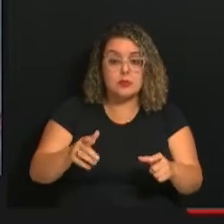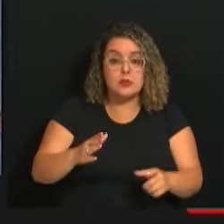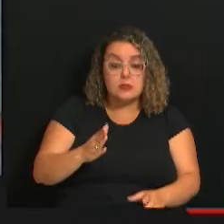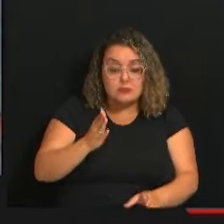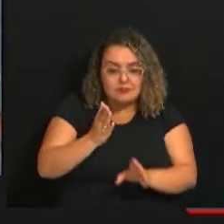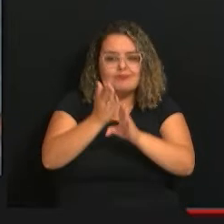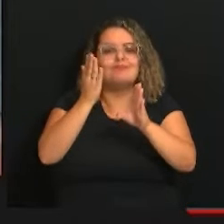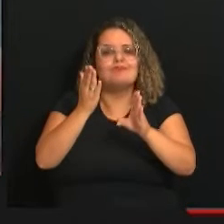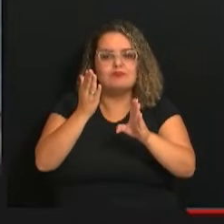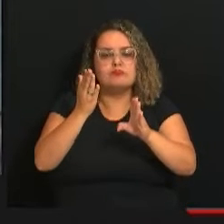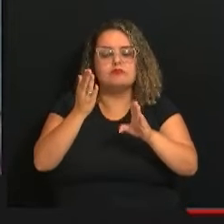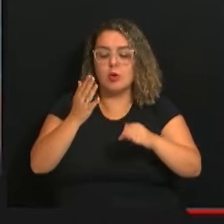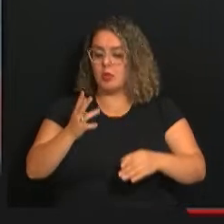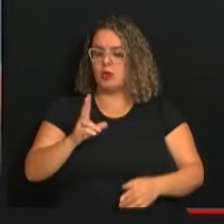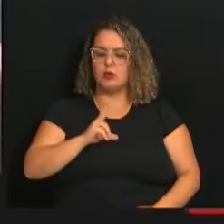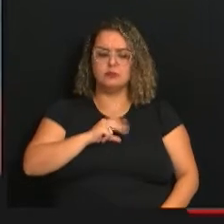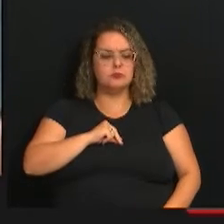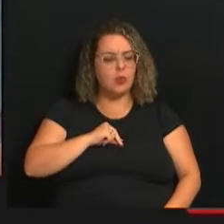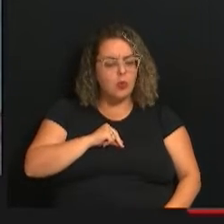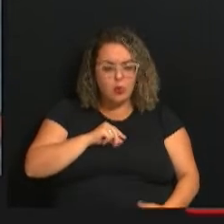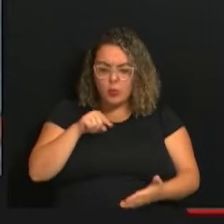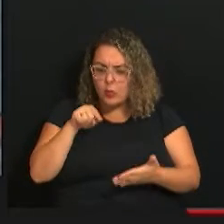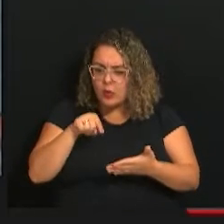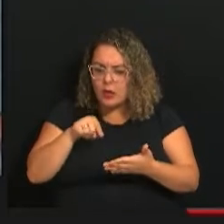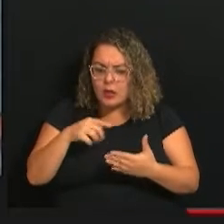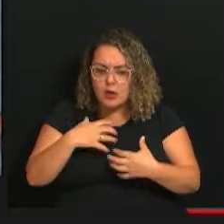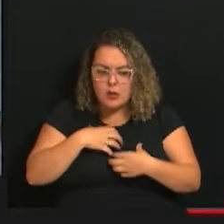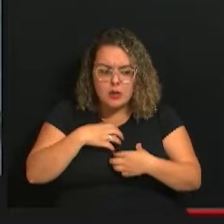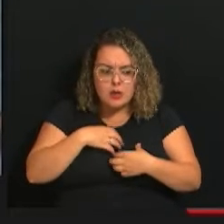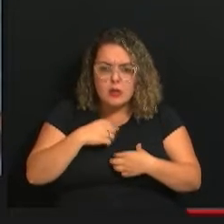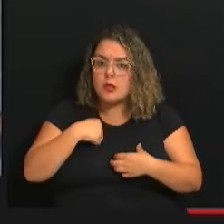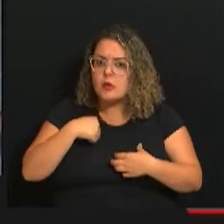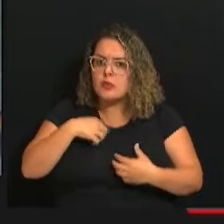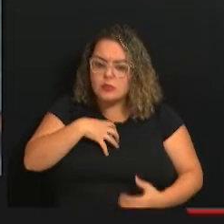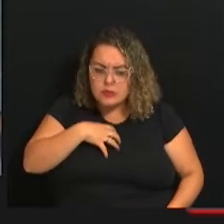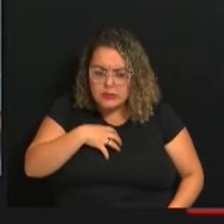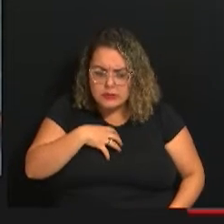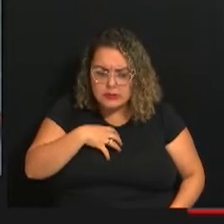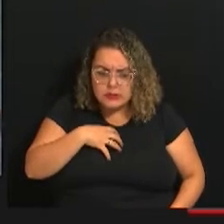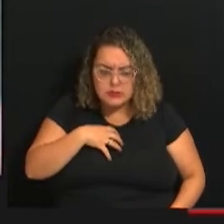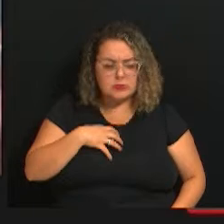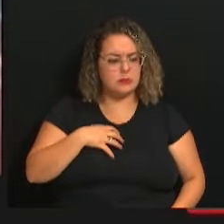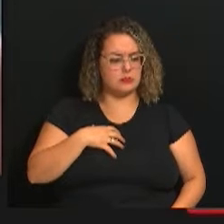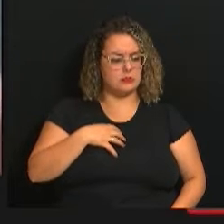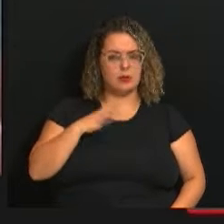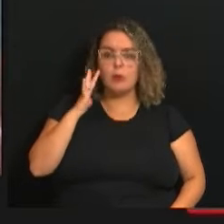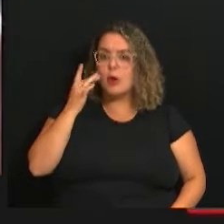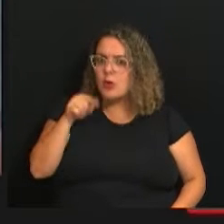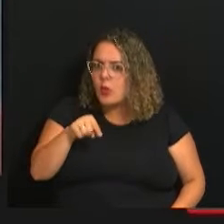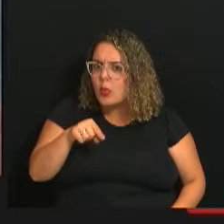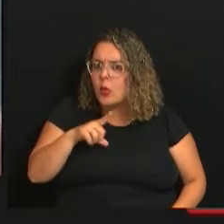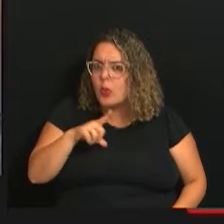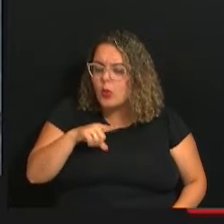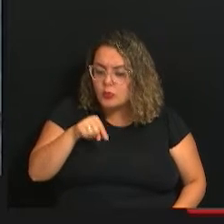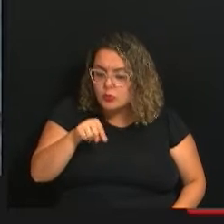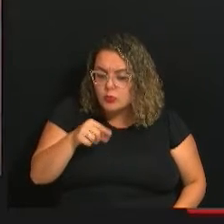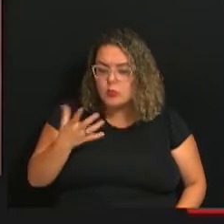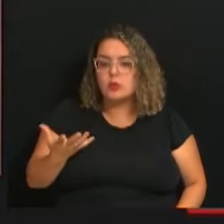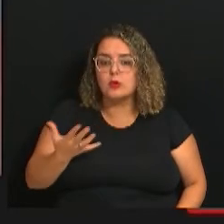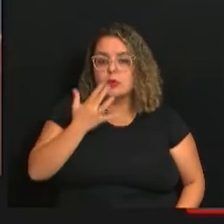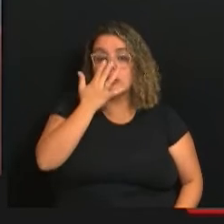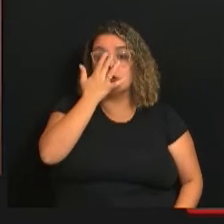aquilo da minha cabeça. Mas, se eu fosse escrever um livro só sobre depressão, daria uma página, uma linha,